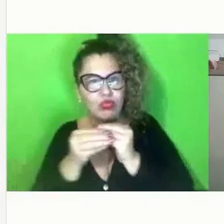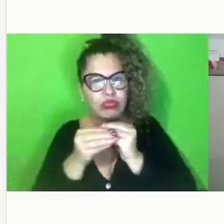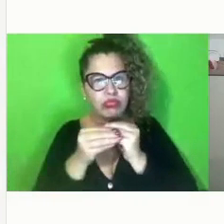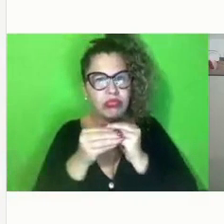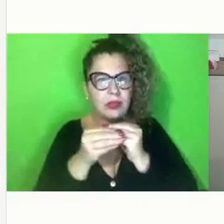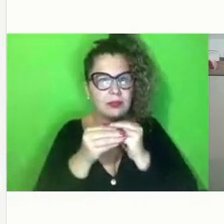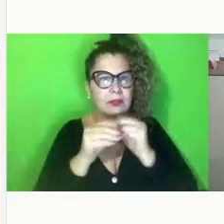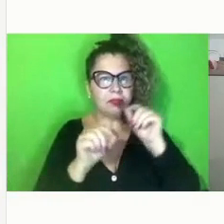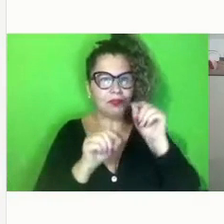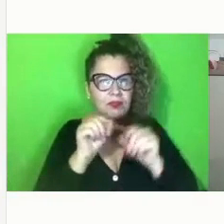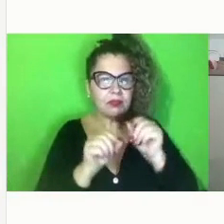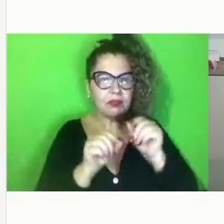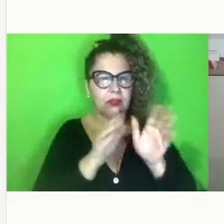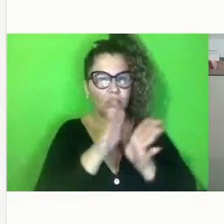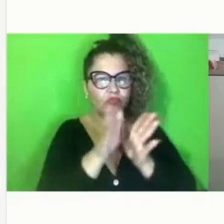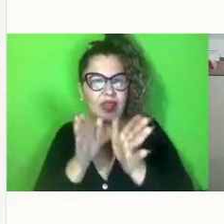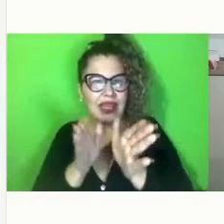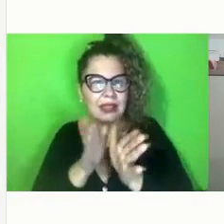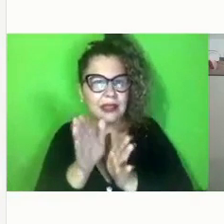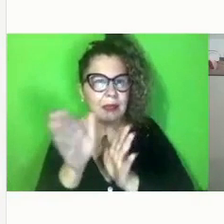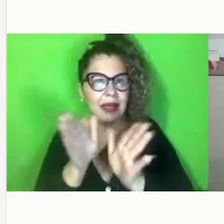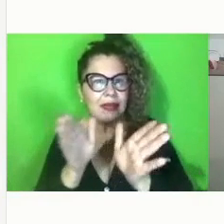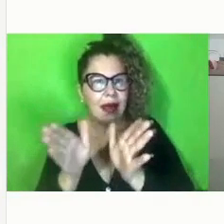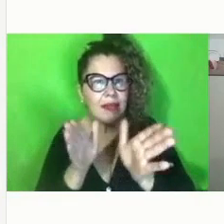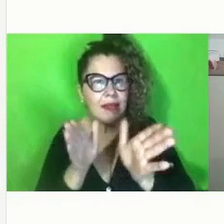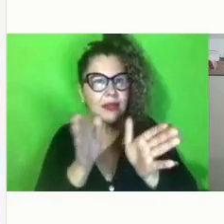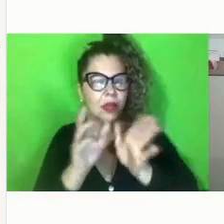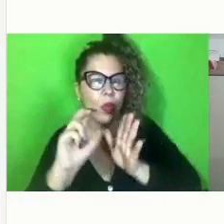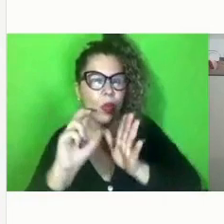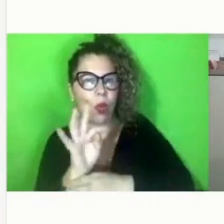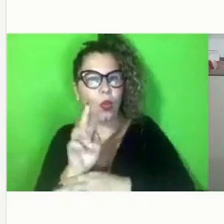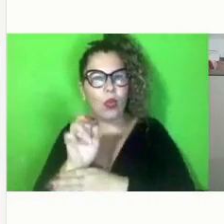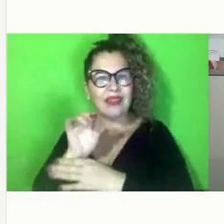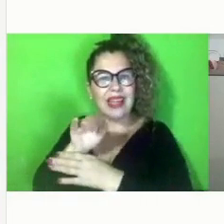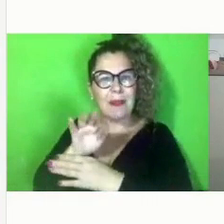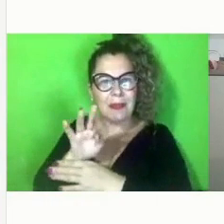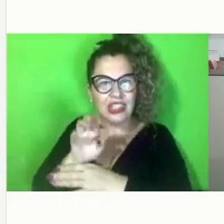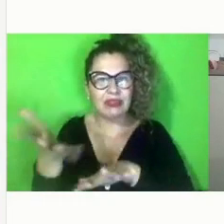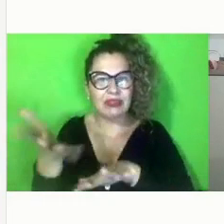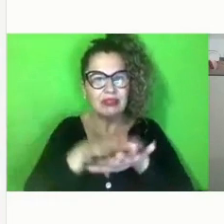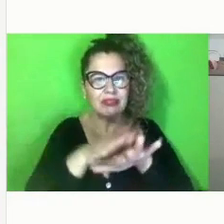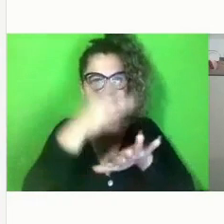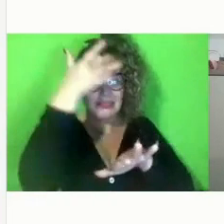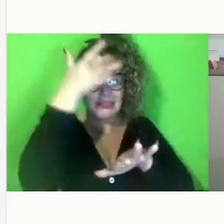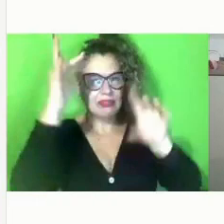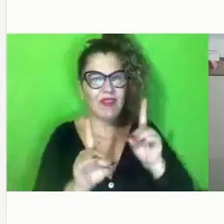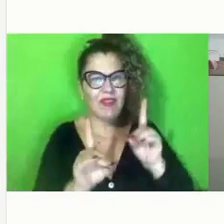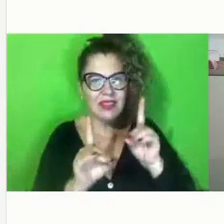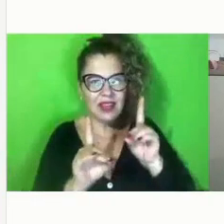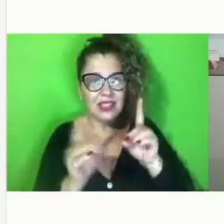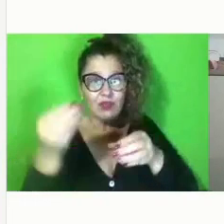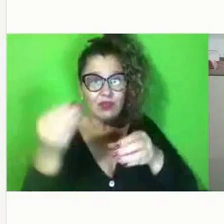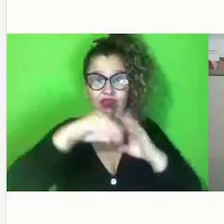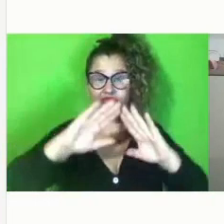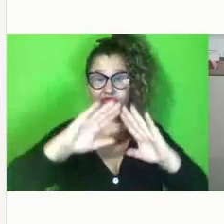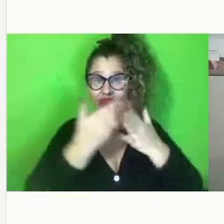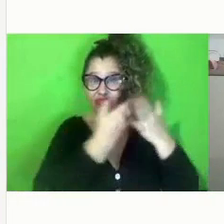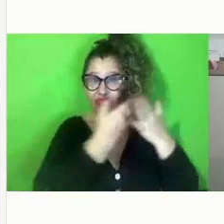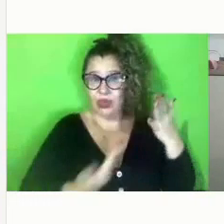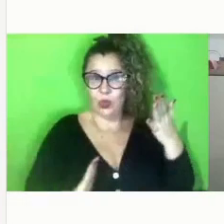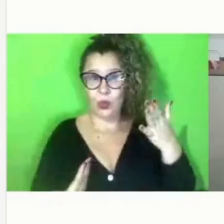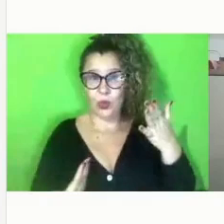trâmite de acessibilização ou ao trâmite da inclusão da pessoa com deficiência nas escolas estaduais.